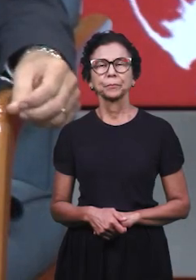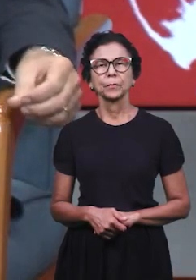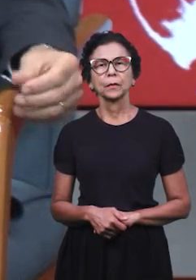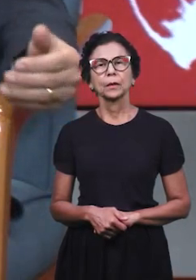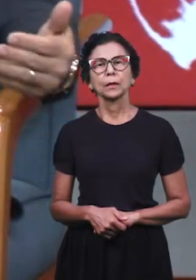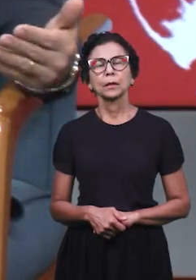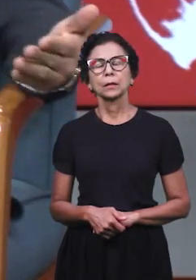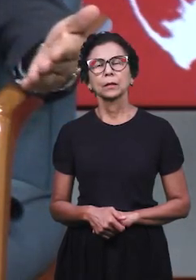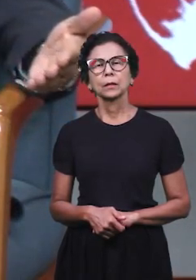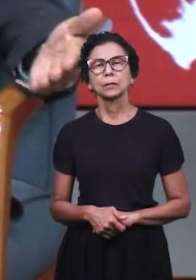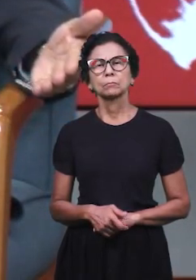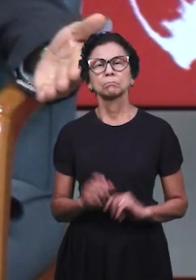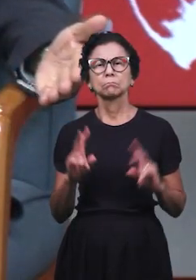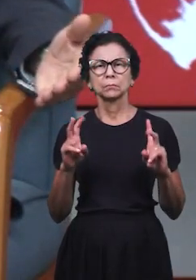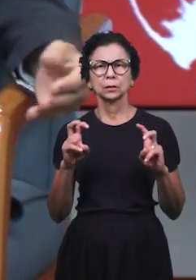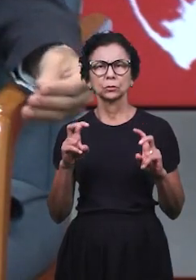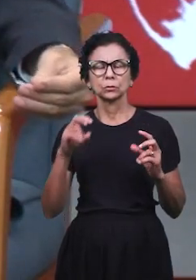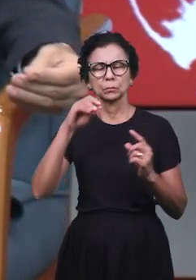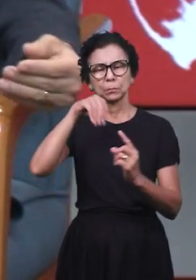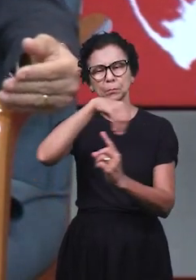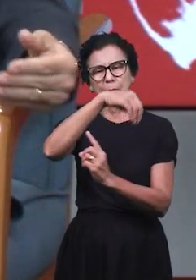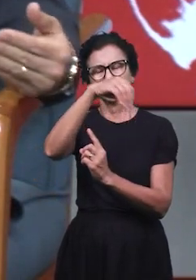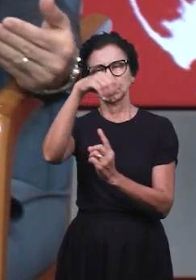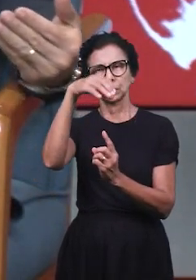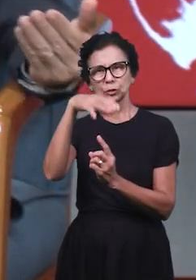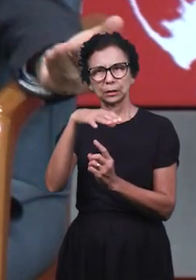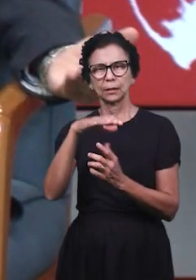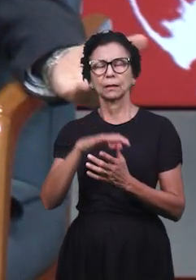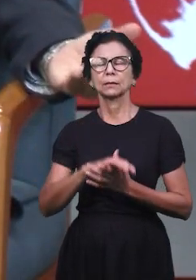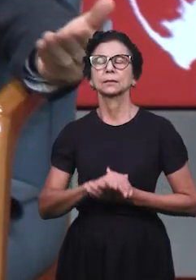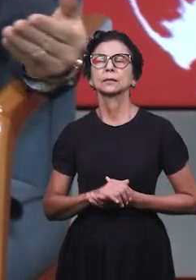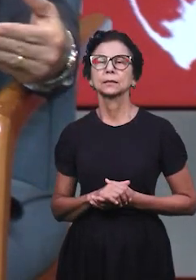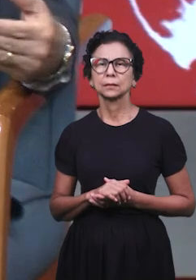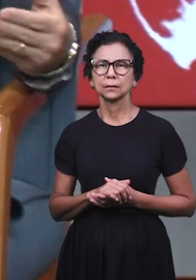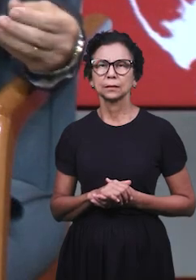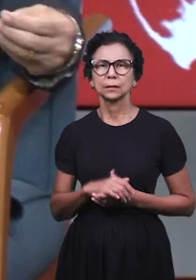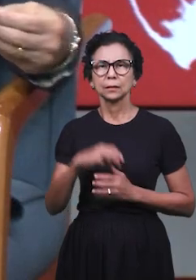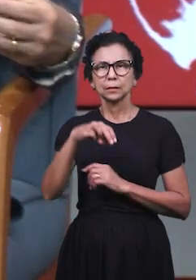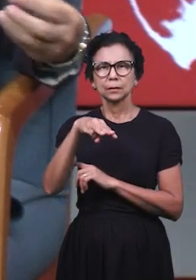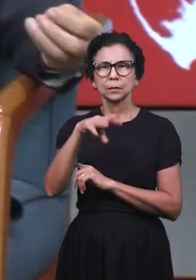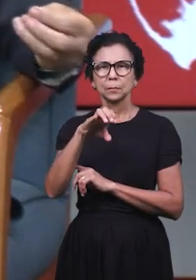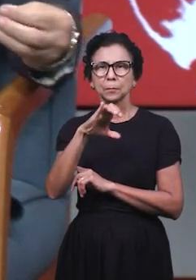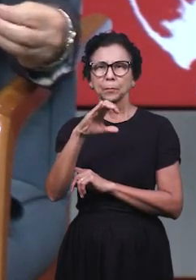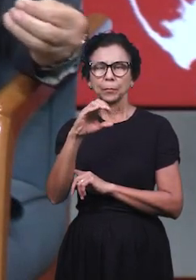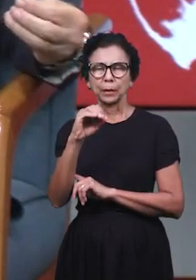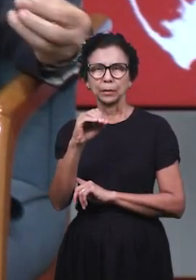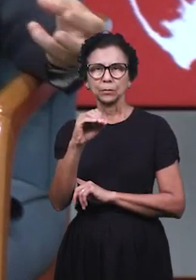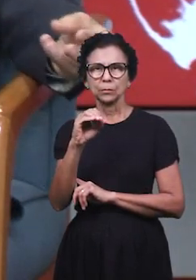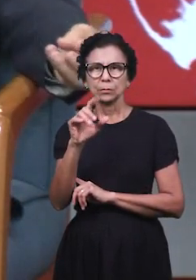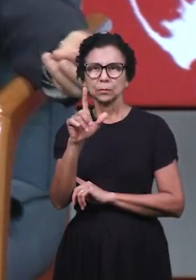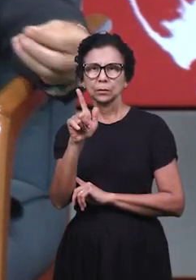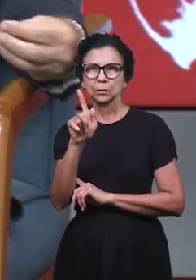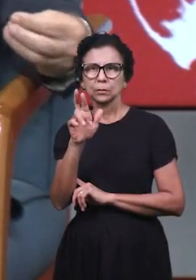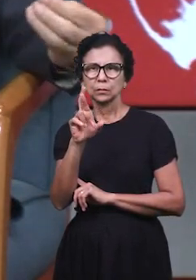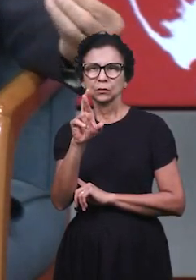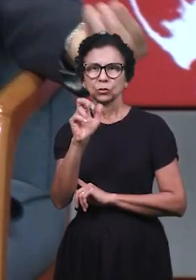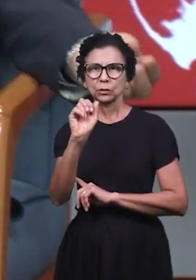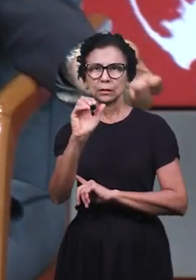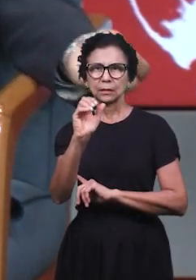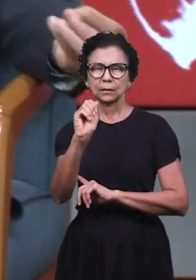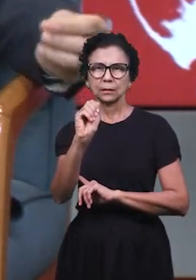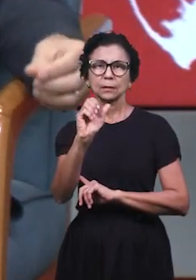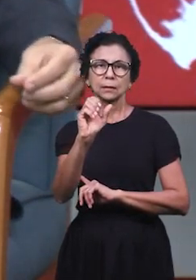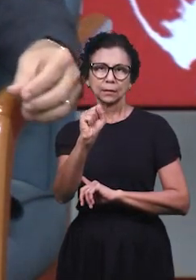sobre recursos da graça, meios de graça para aqueles, às vezes, que pegam os nossos programas